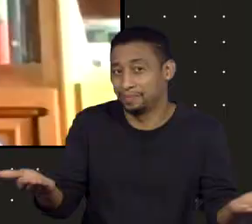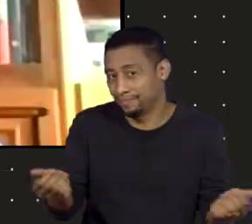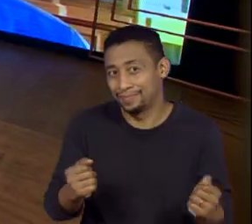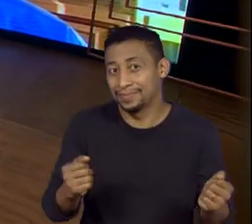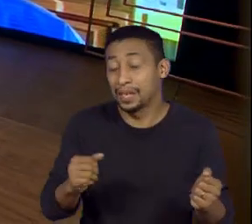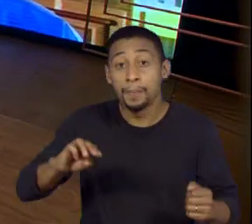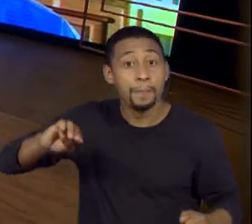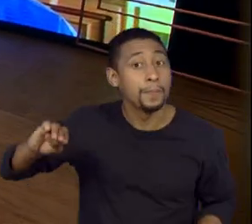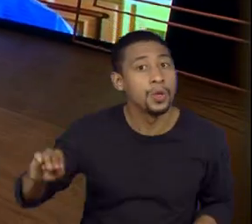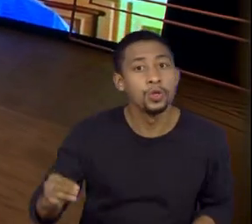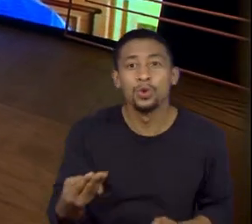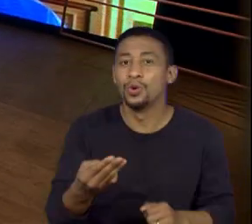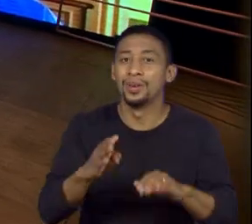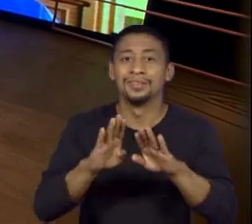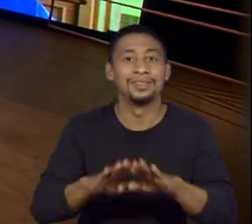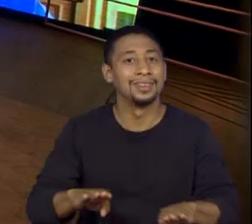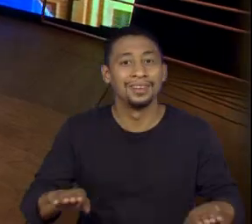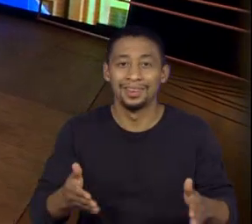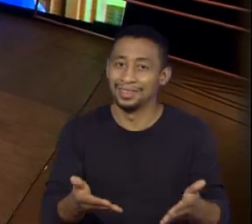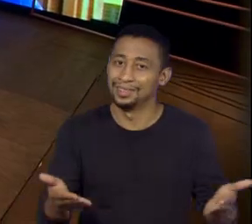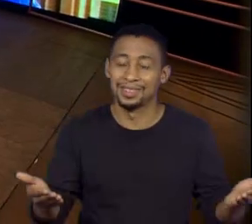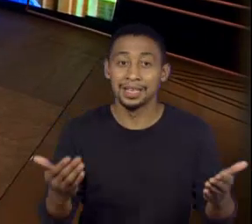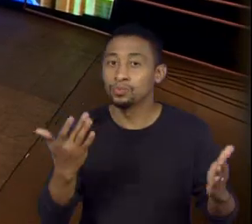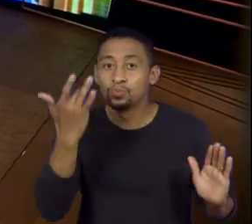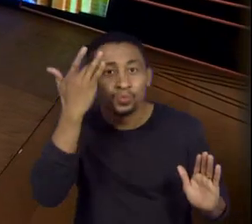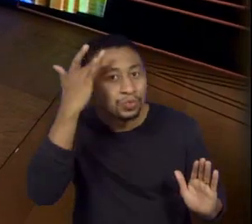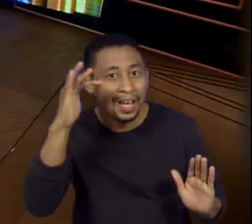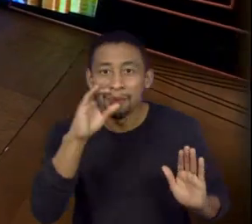desses milhões de crianças que continuam